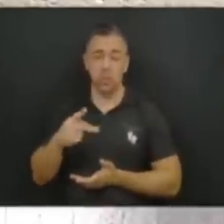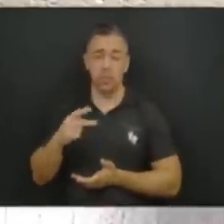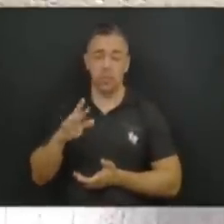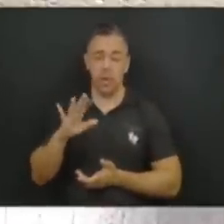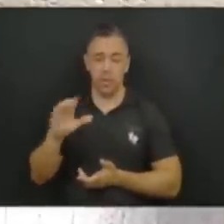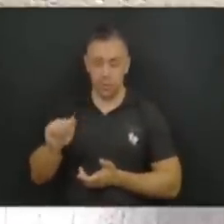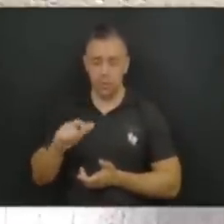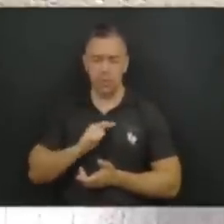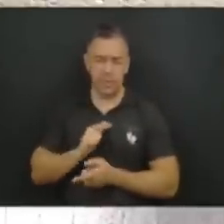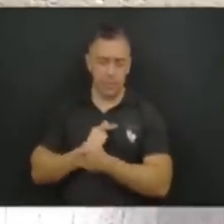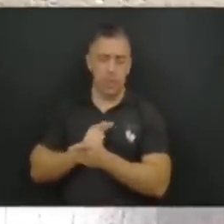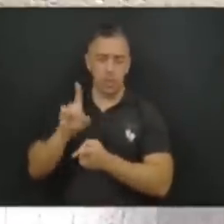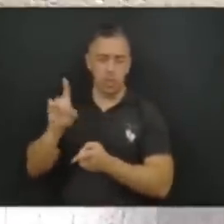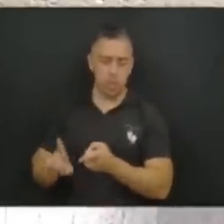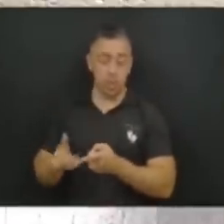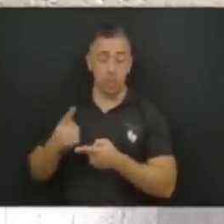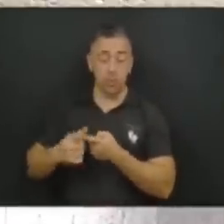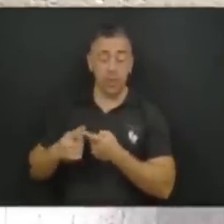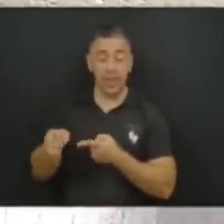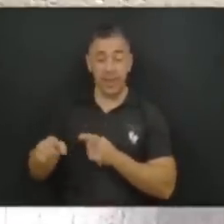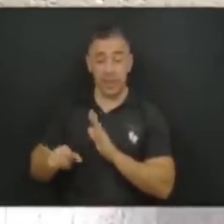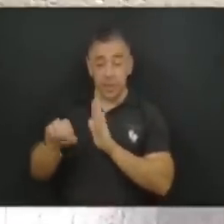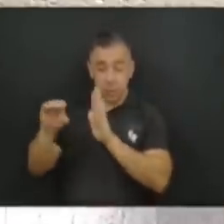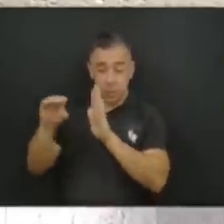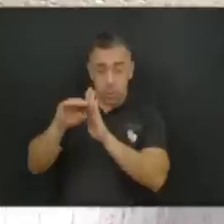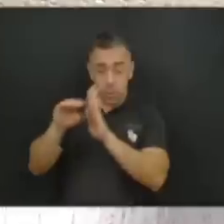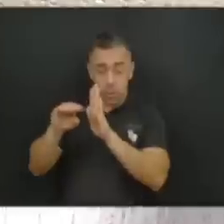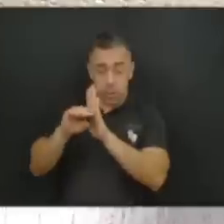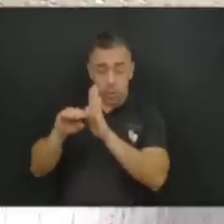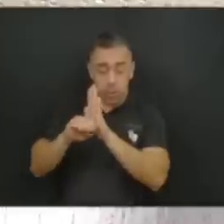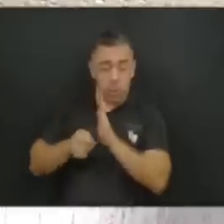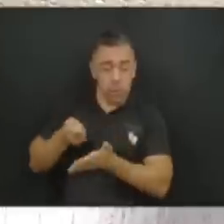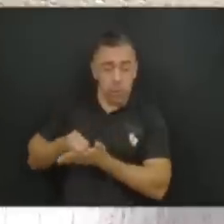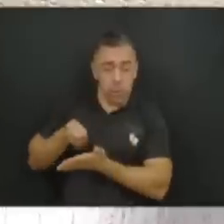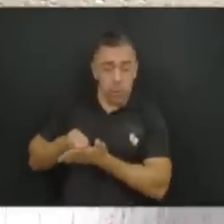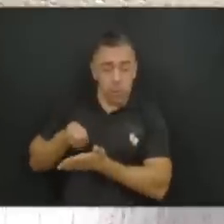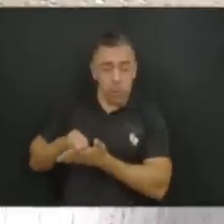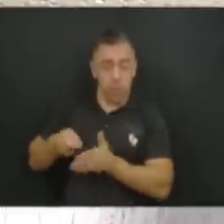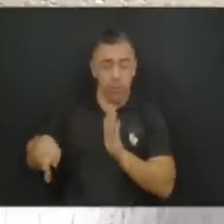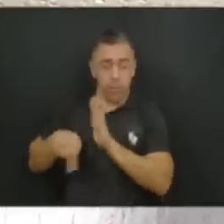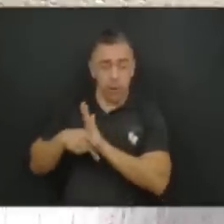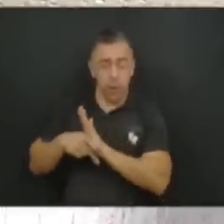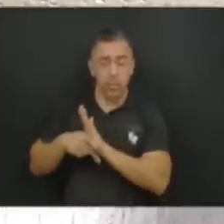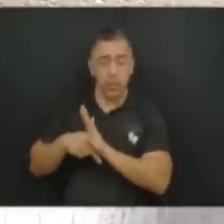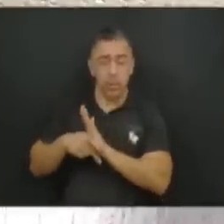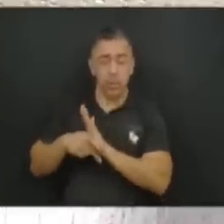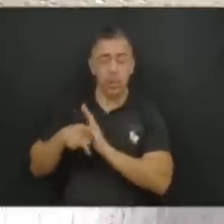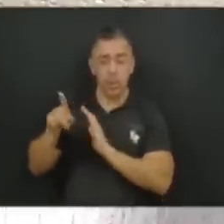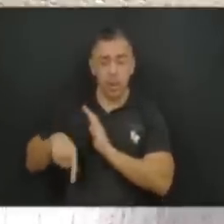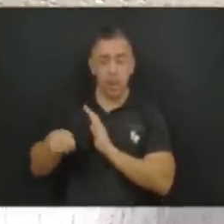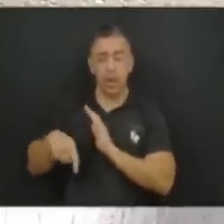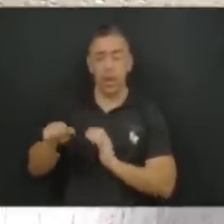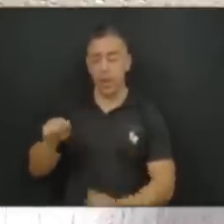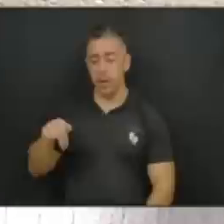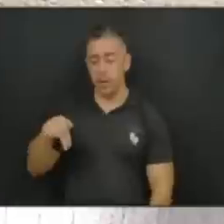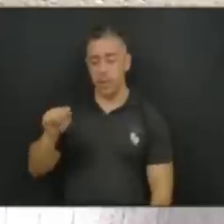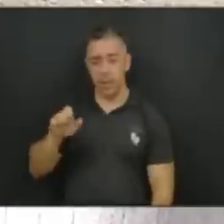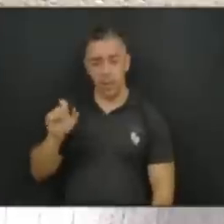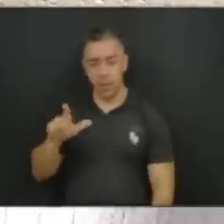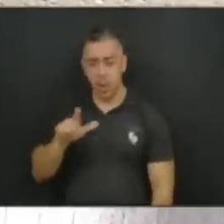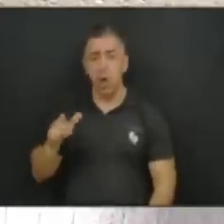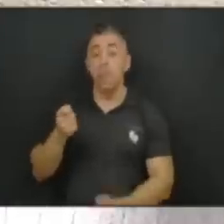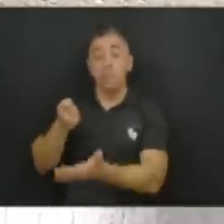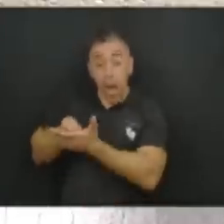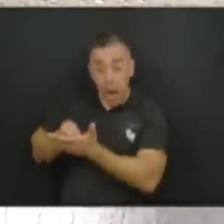porque porque eles cumprem tudo o que é exigido pela Agência Nacional de Aviação Civil Eles pagam o